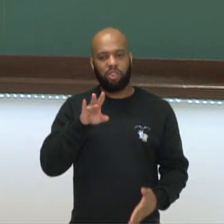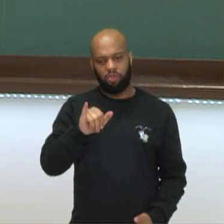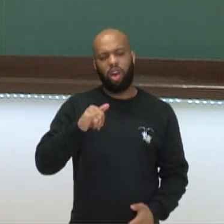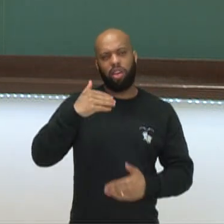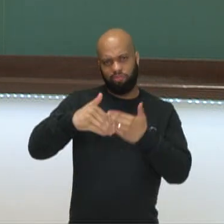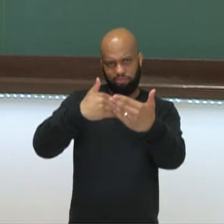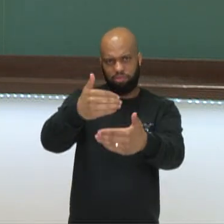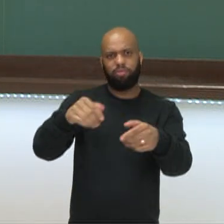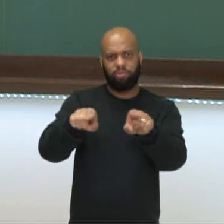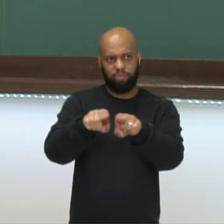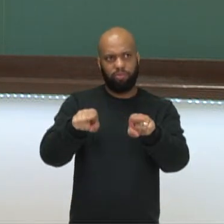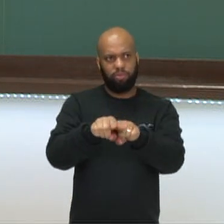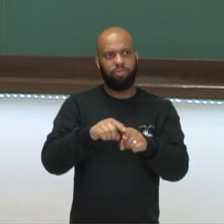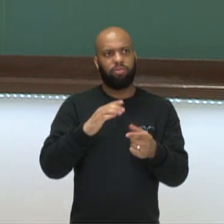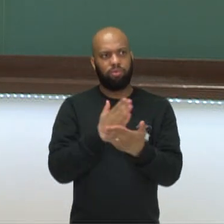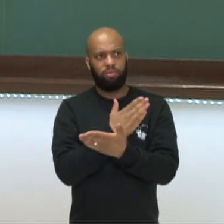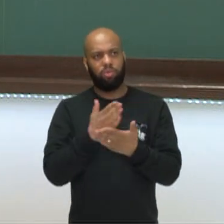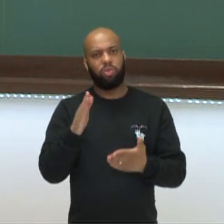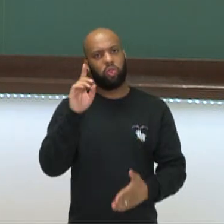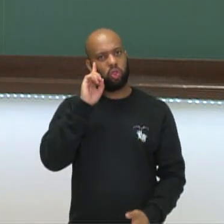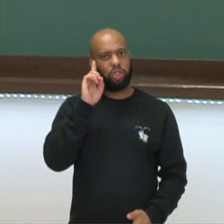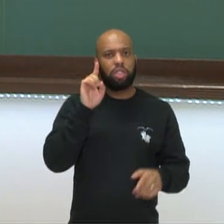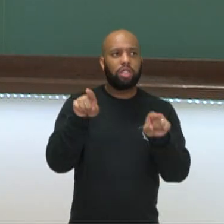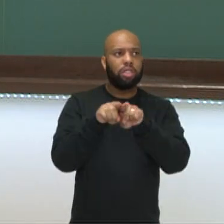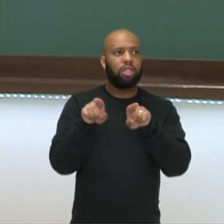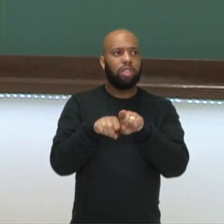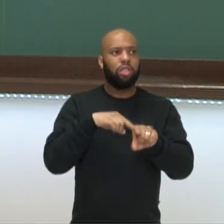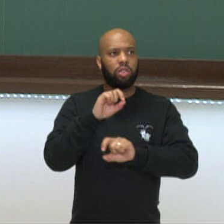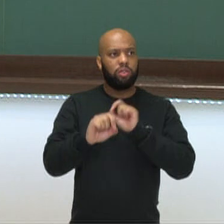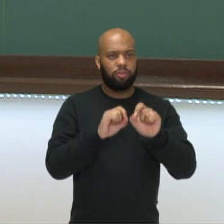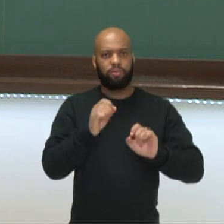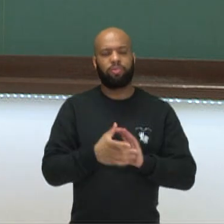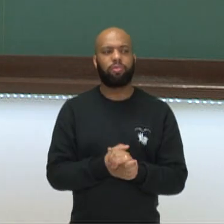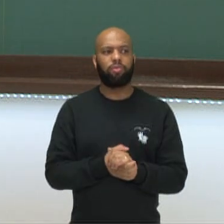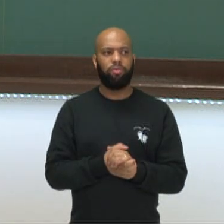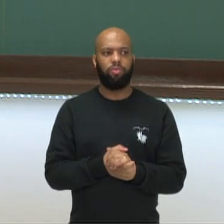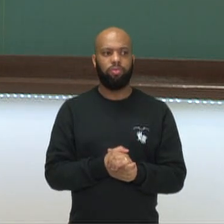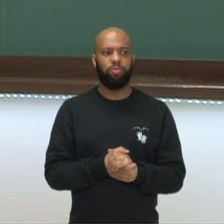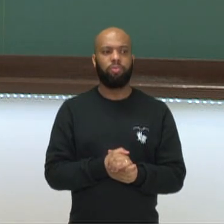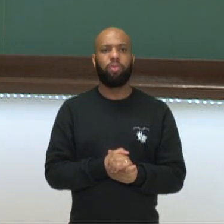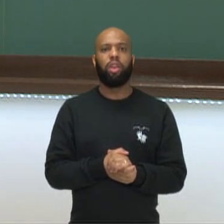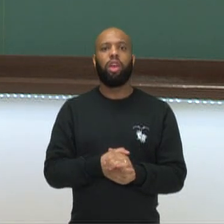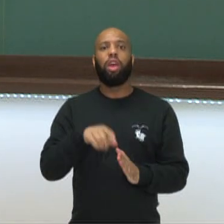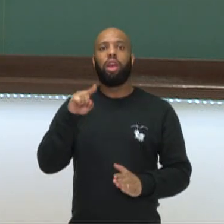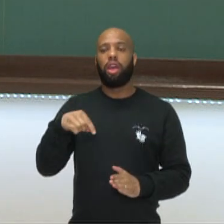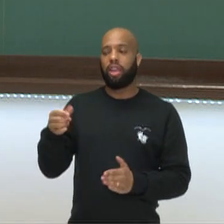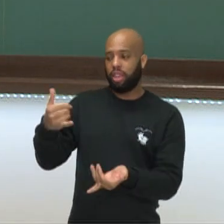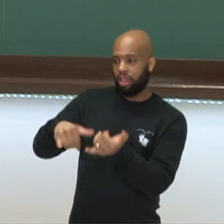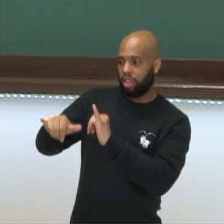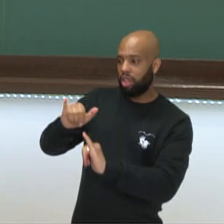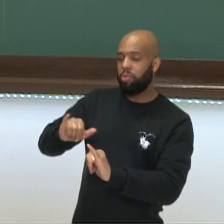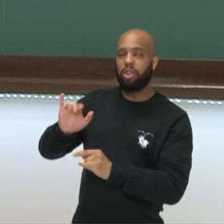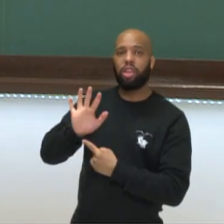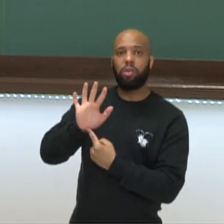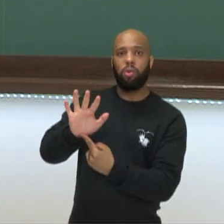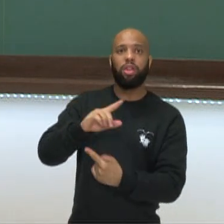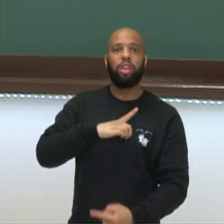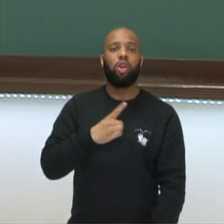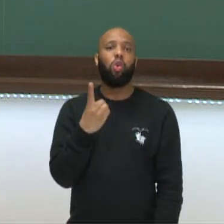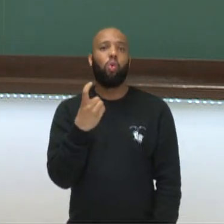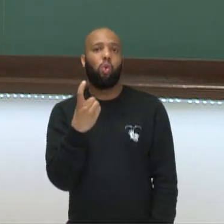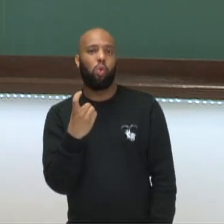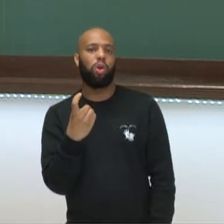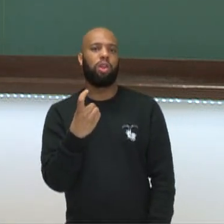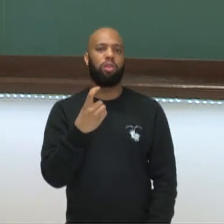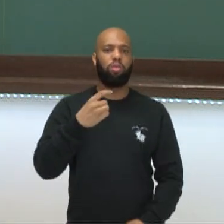vamos discorrer aí por alguns dias, que são aquelas que apresentam um átomozinho de oxigênio